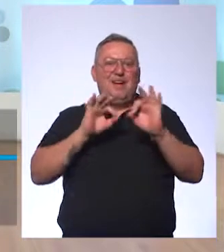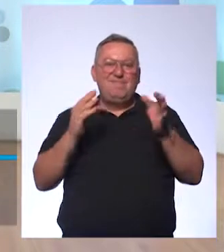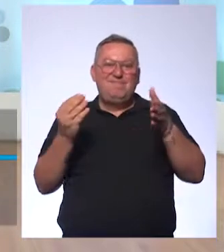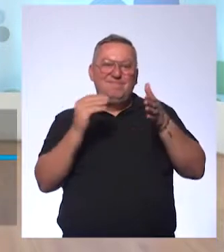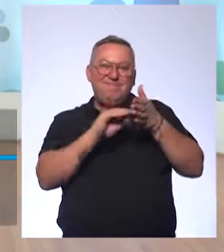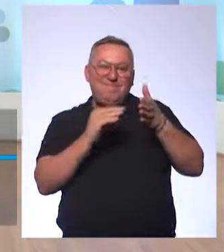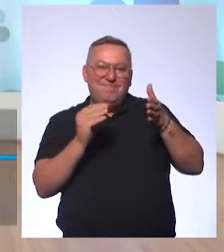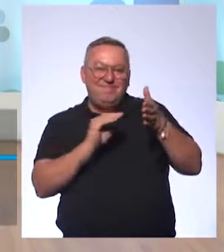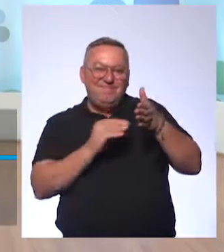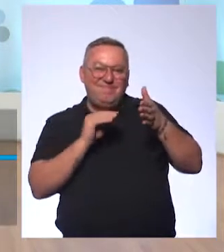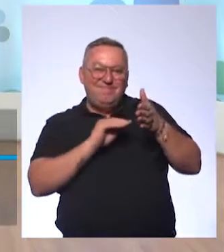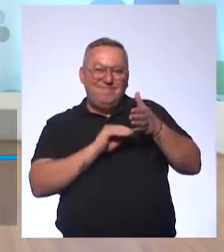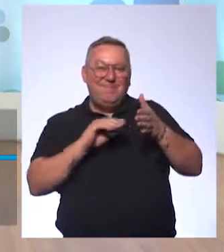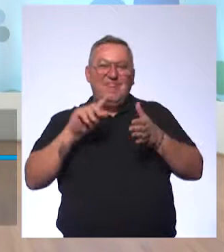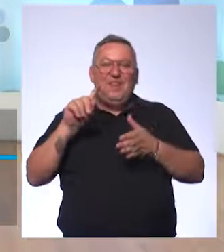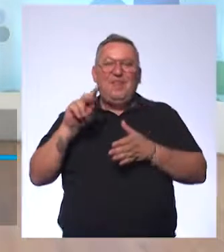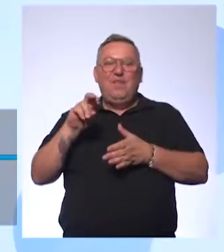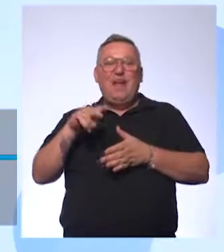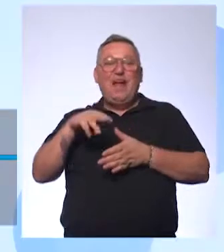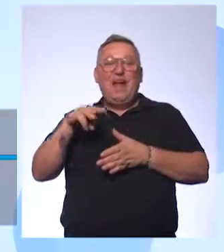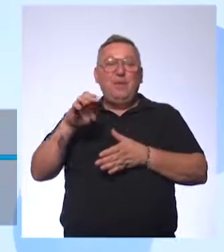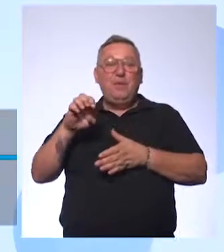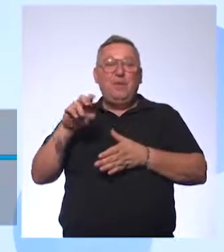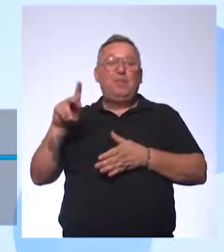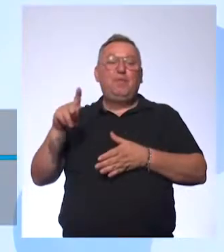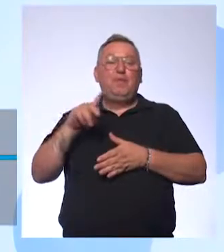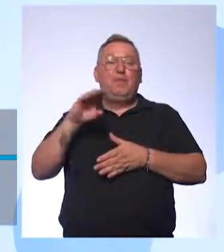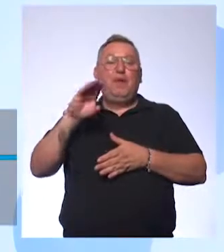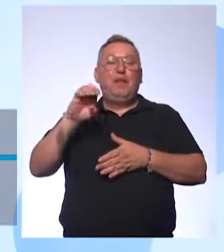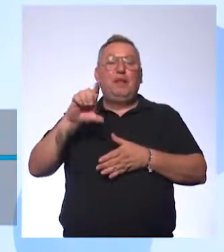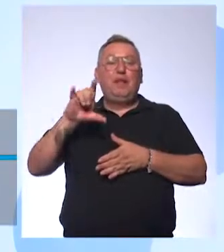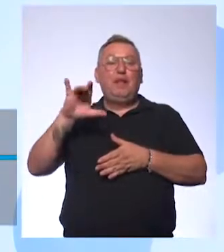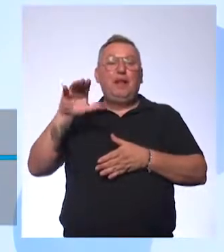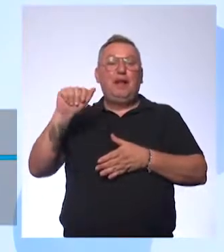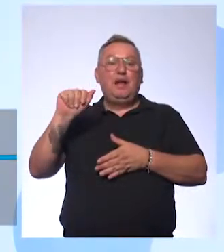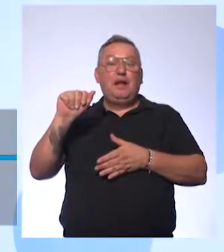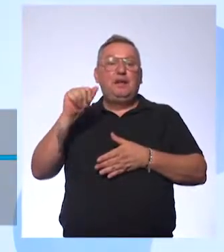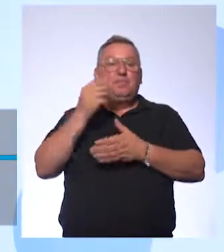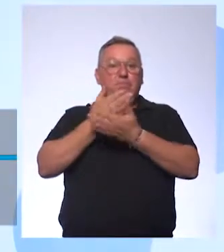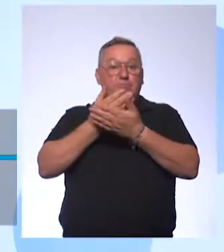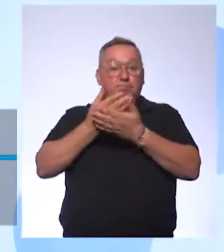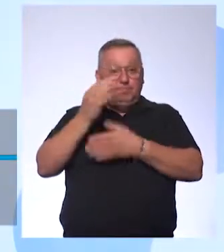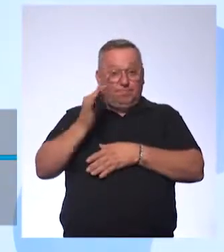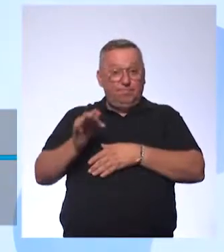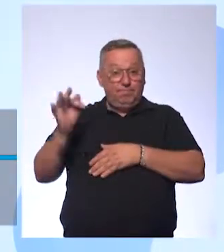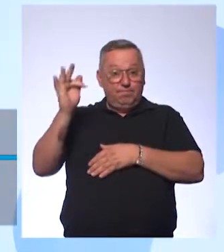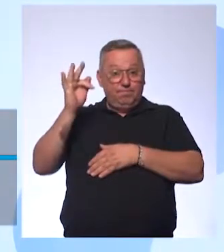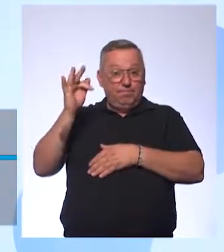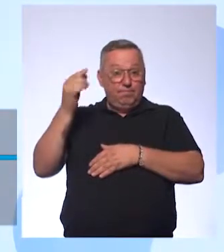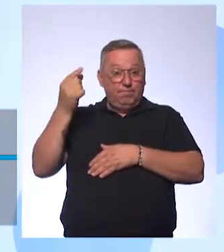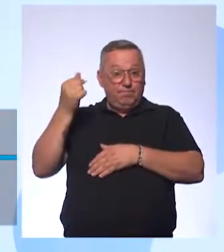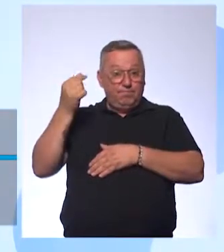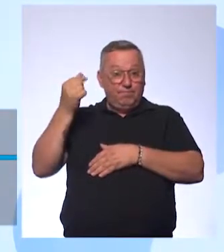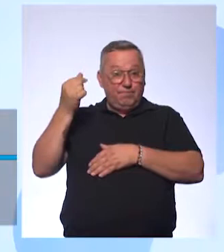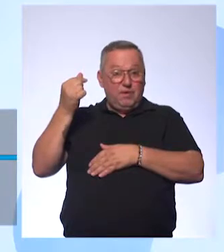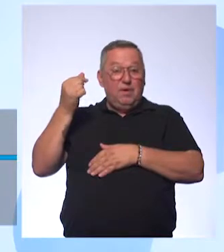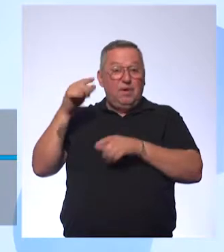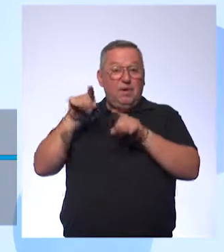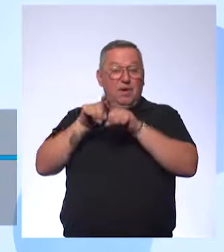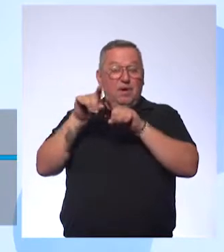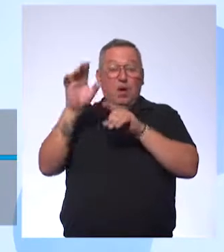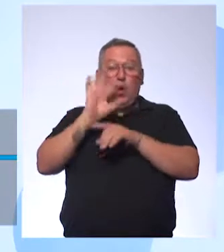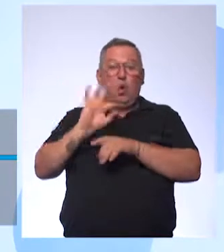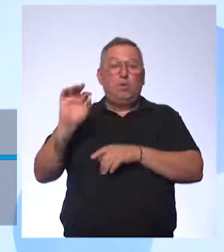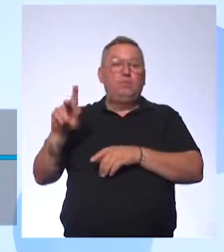inferência. Guilherme da Pro Célia. Ele estudou na Universidade Federal, é a opinião. Ele é um excelente